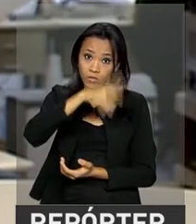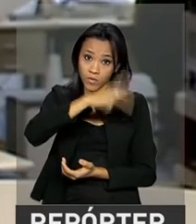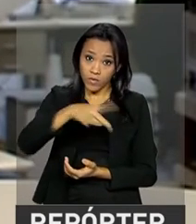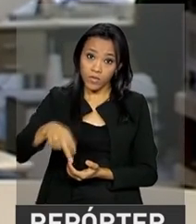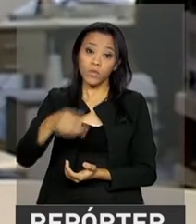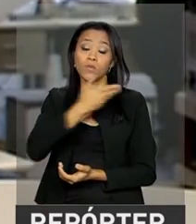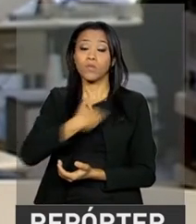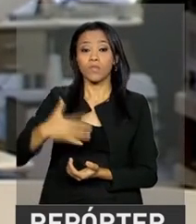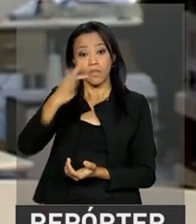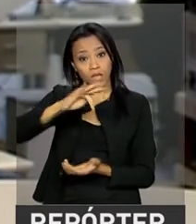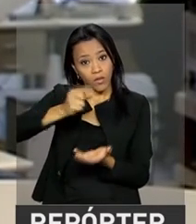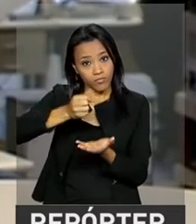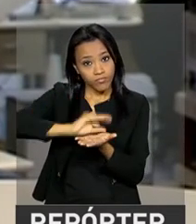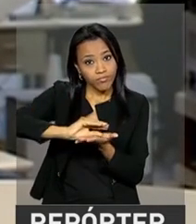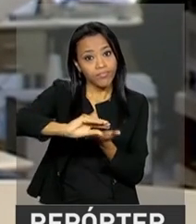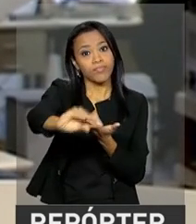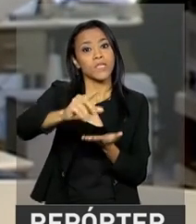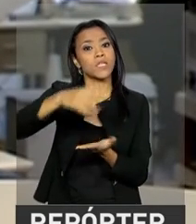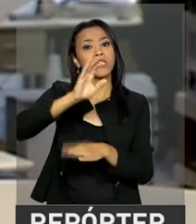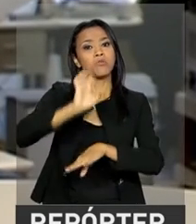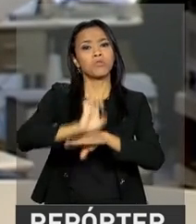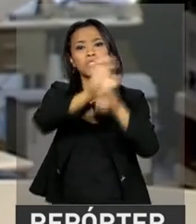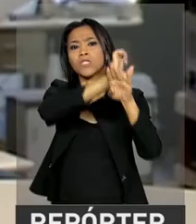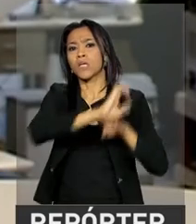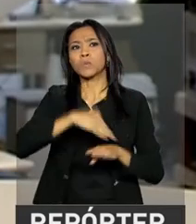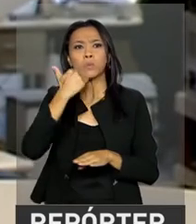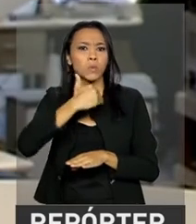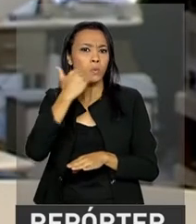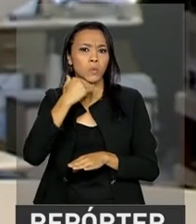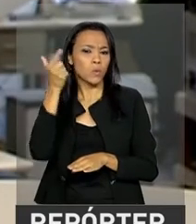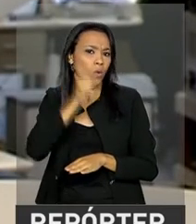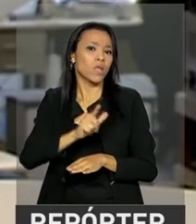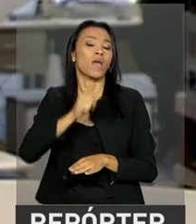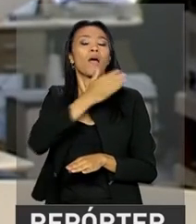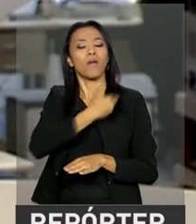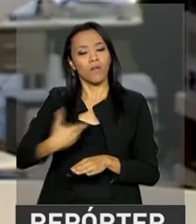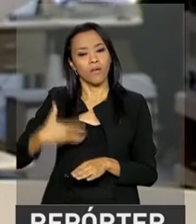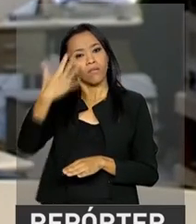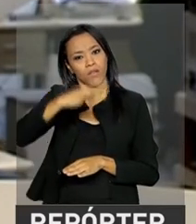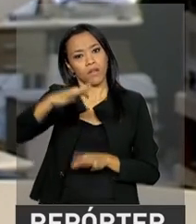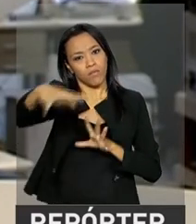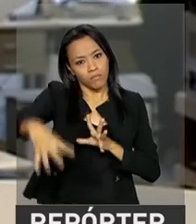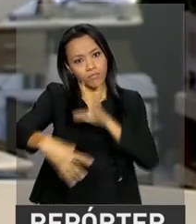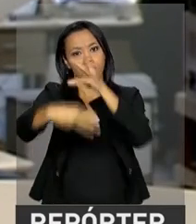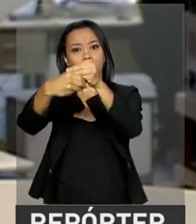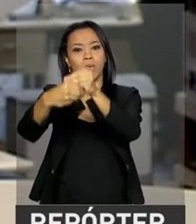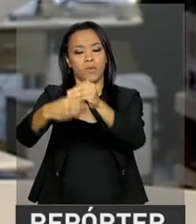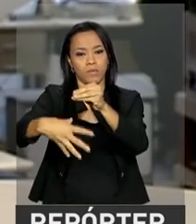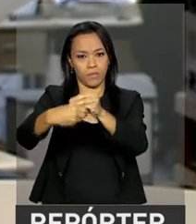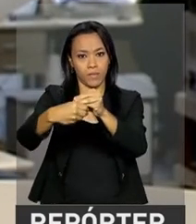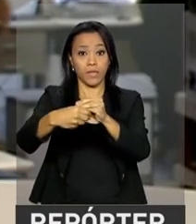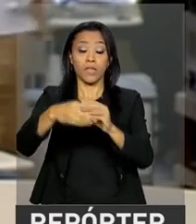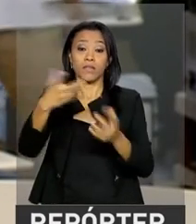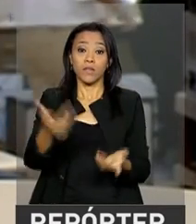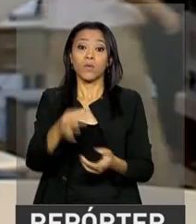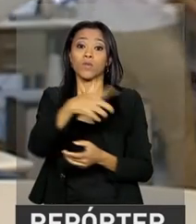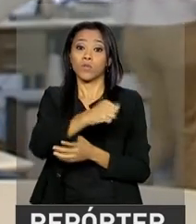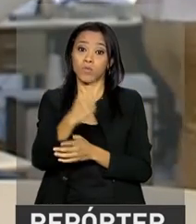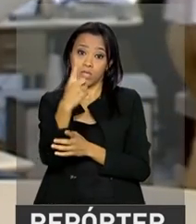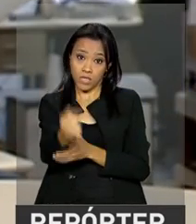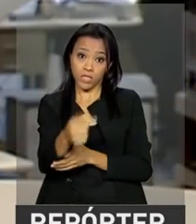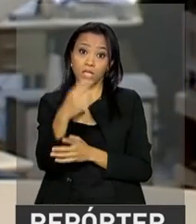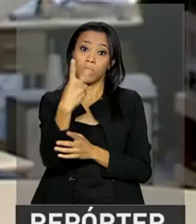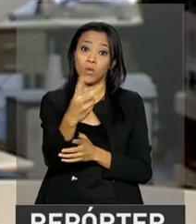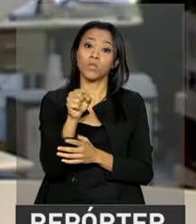para quem não consegue com a própria arrecadação o valor mínimo nacional por aluno estabelecido no ano em 2017 o valor é de